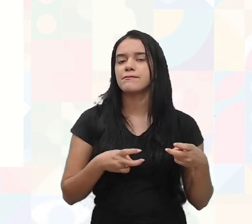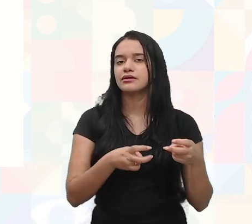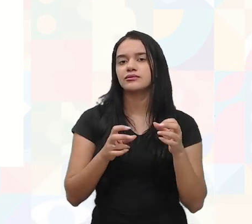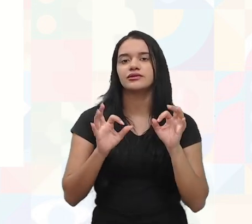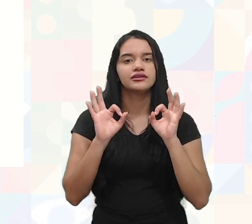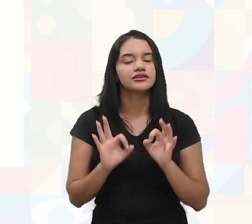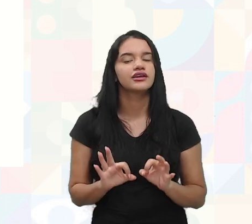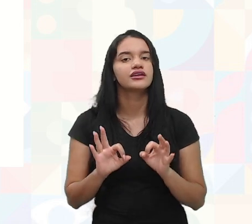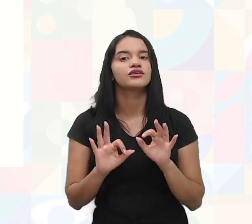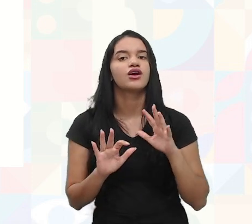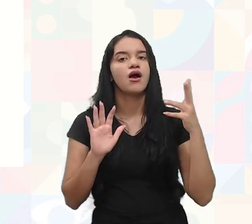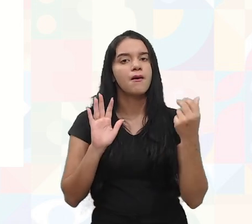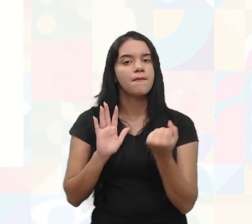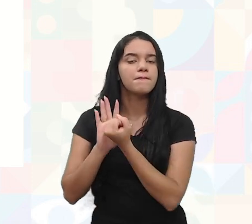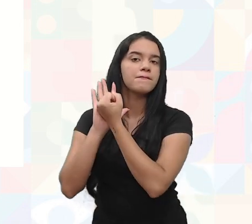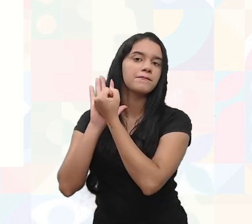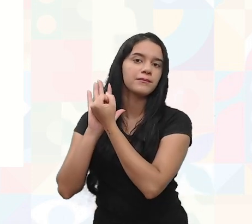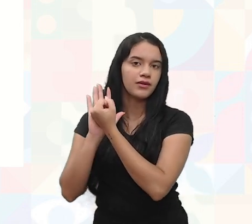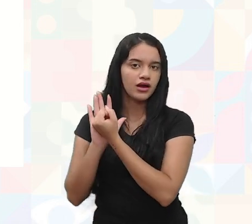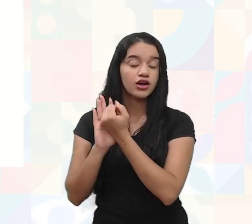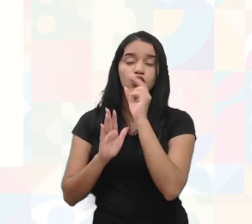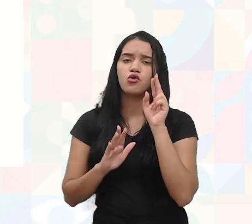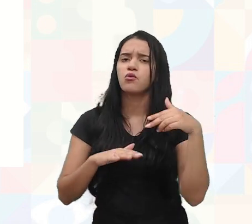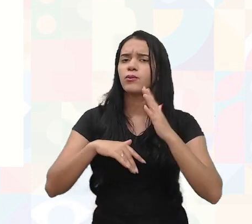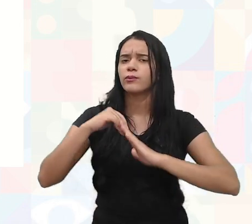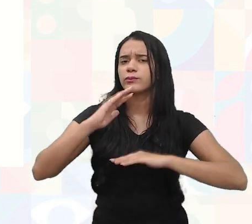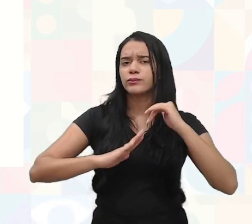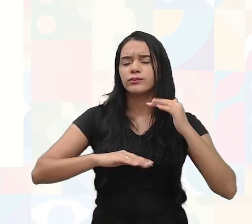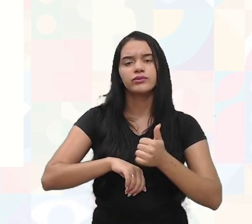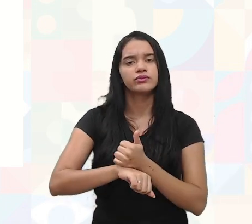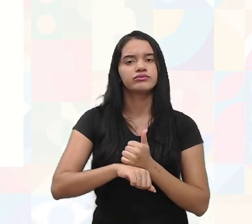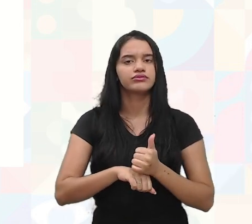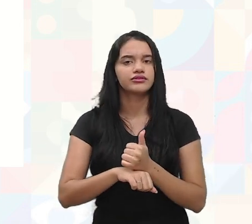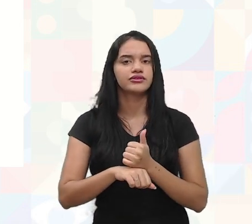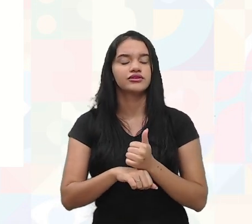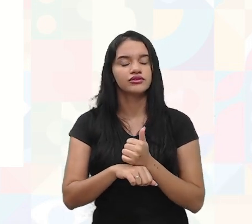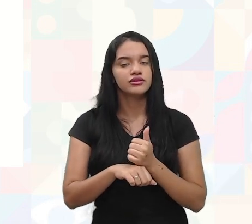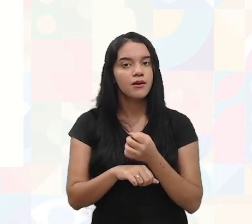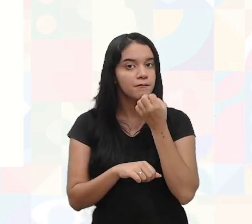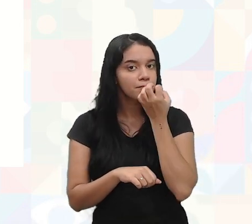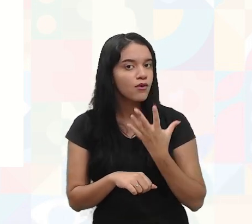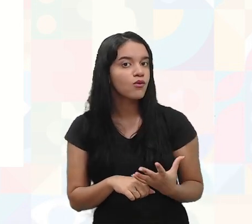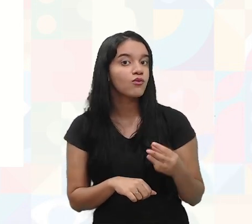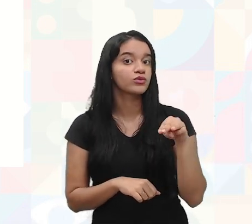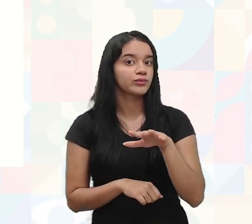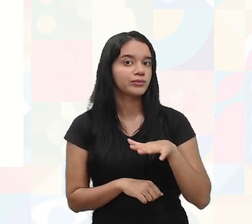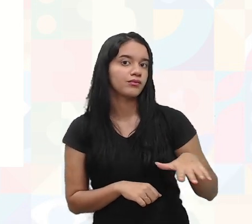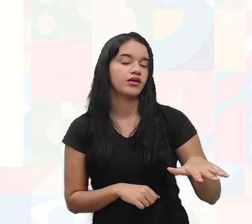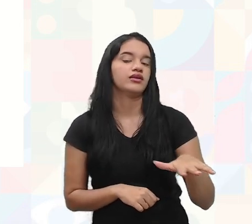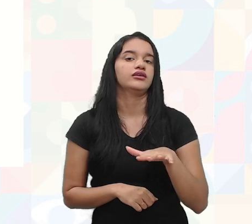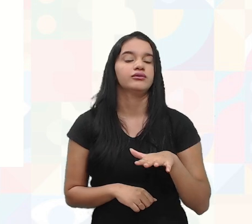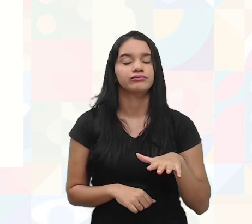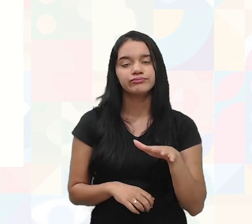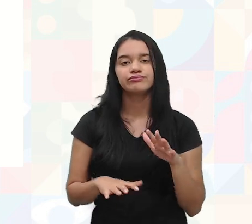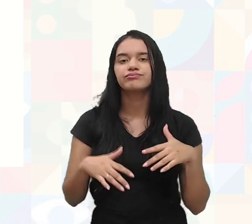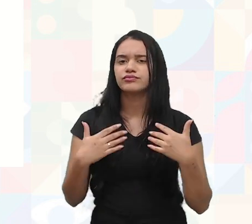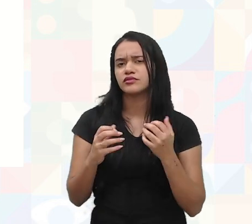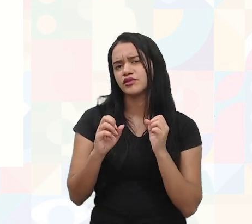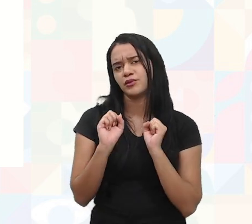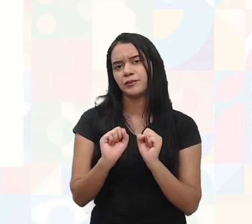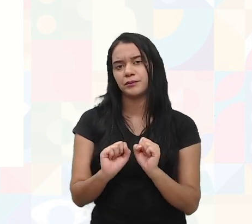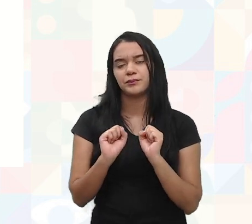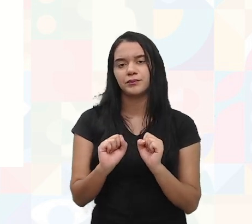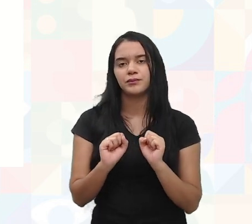que aquela marca ou aquele profissional ele é consagrado no mercado, que ele tem uma boa reputação. Então, ele